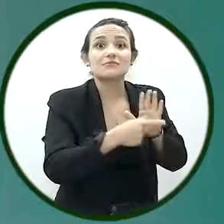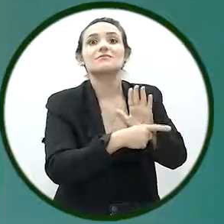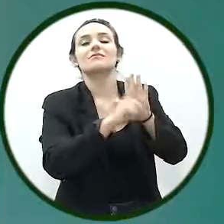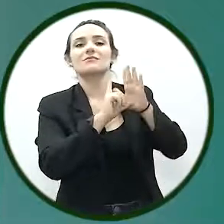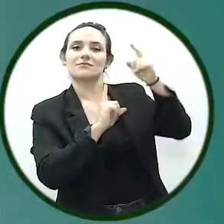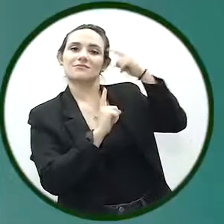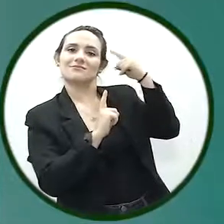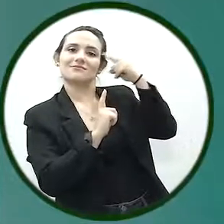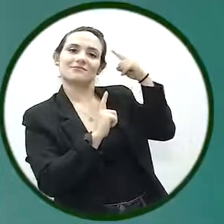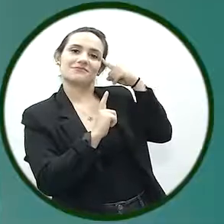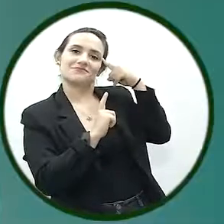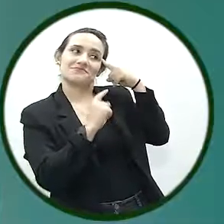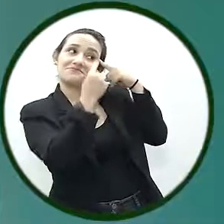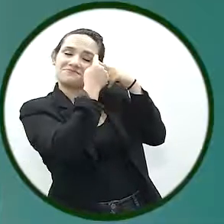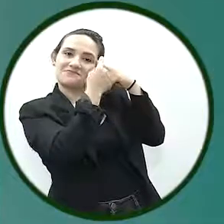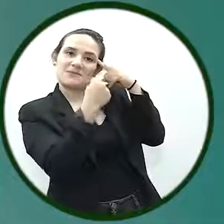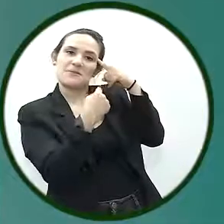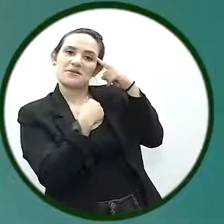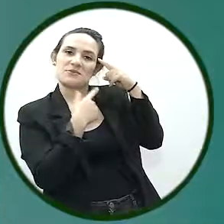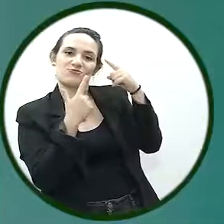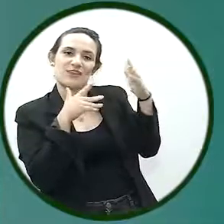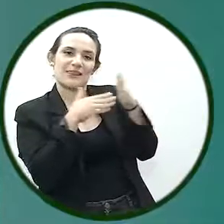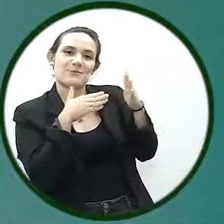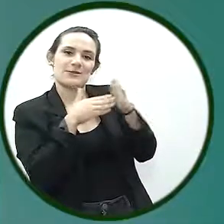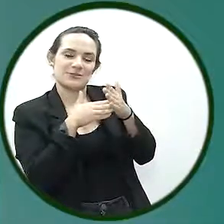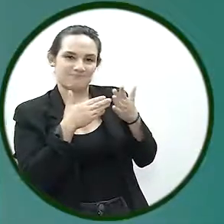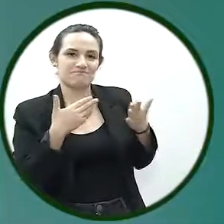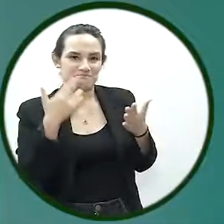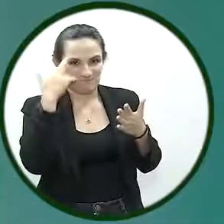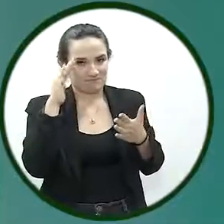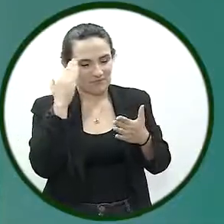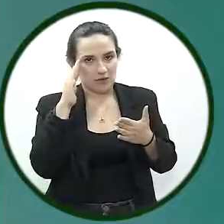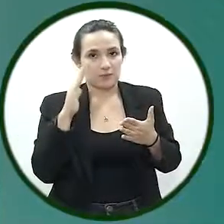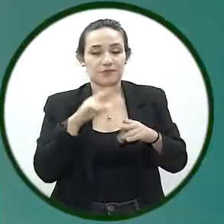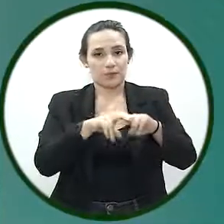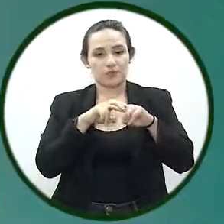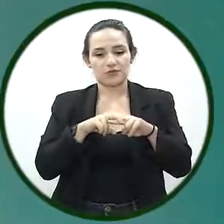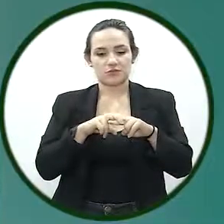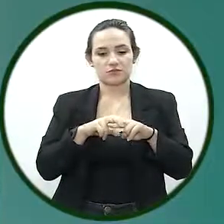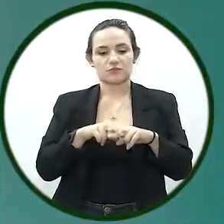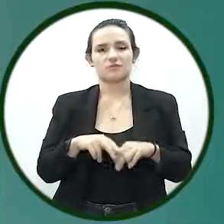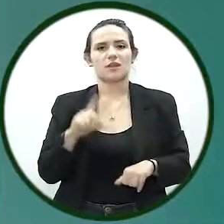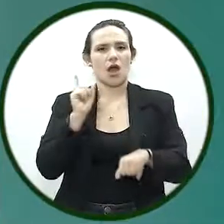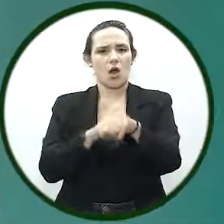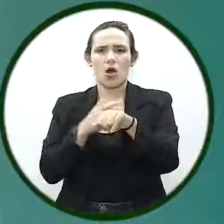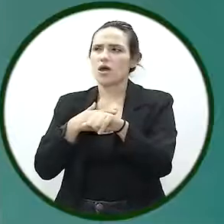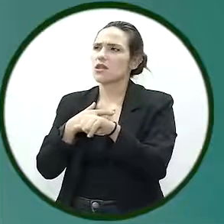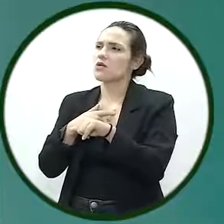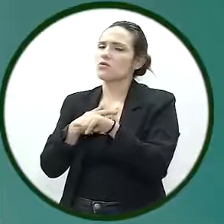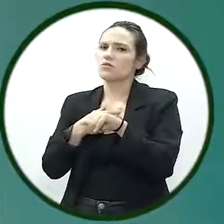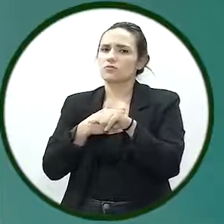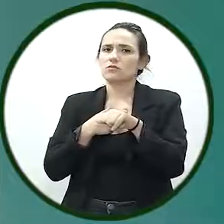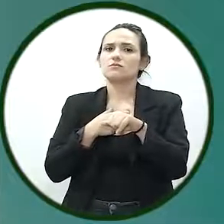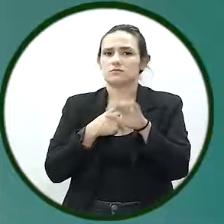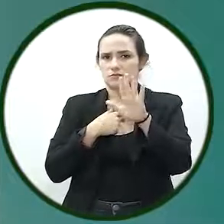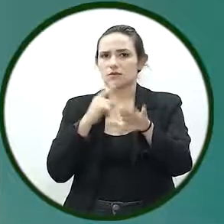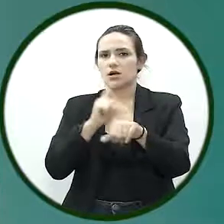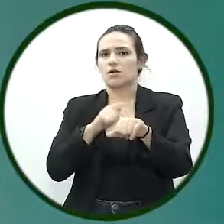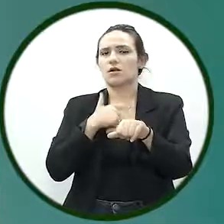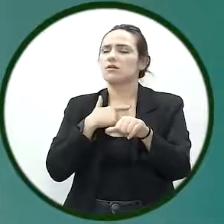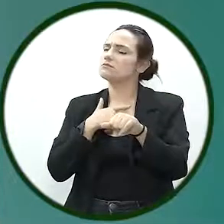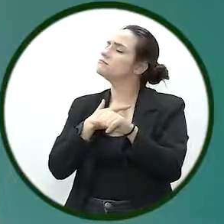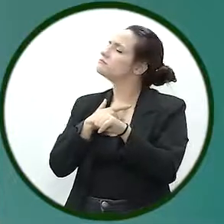pensa sobre aquilo. Quando, pela análise gráfica do discurso, eu quebro os núcleos de pensamento dele,